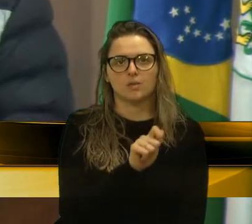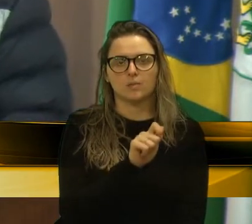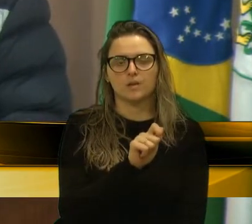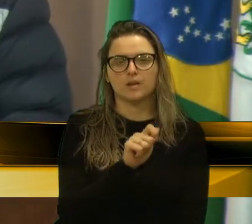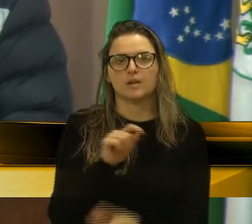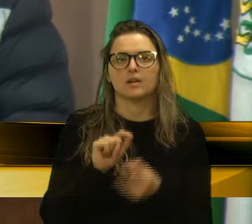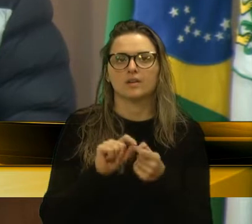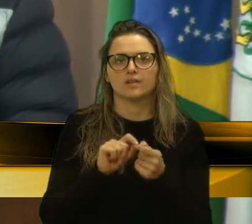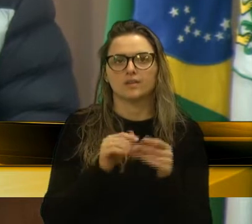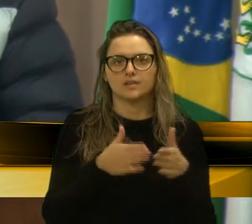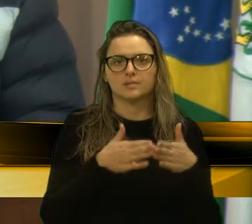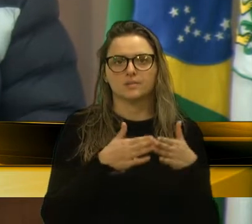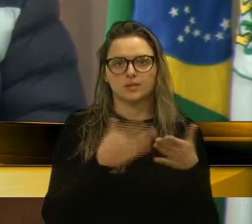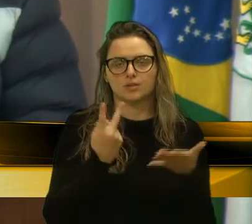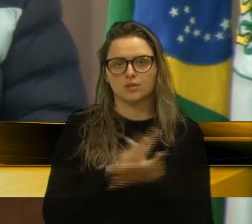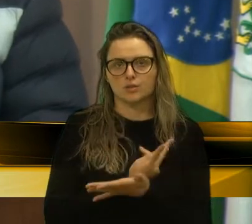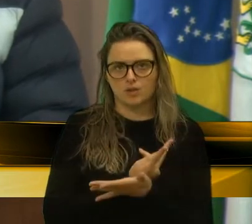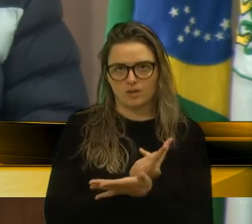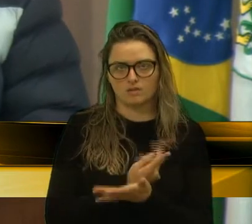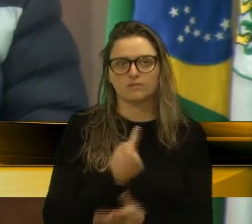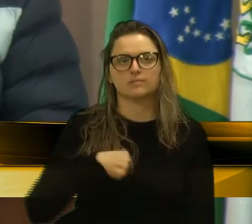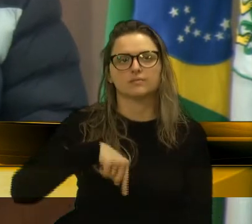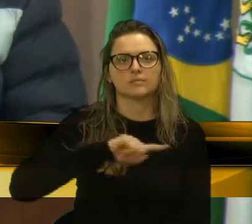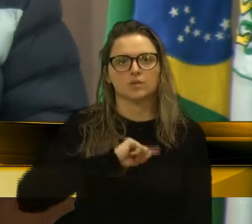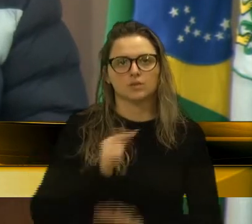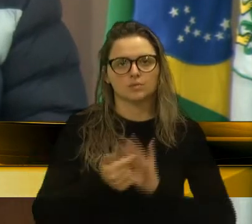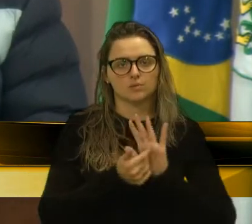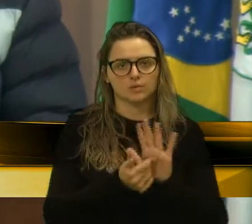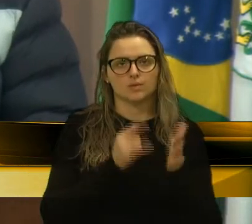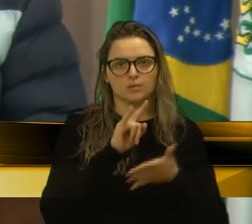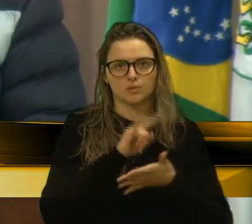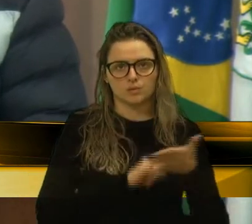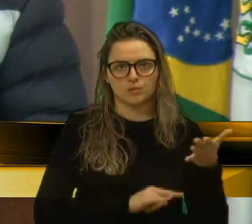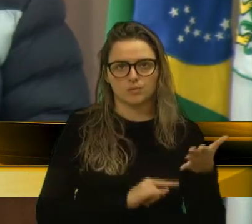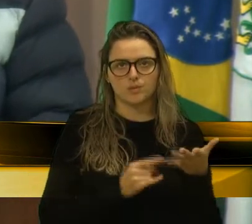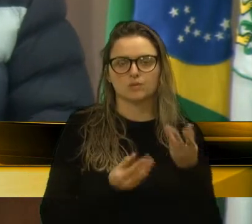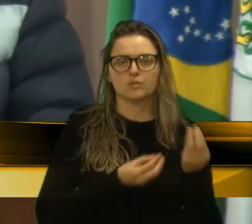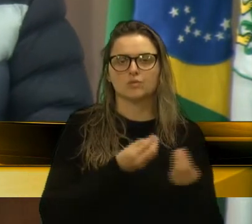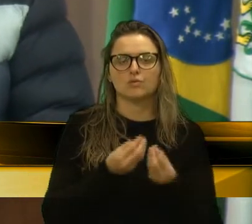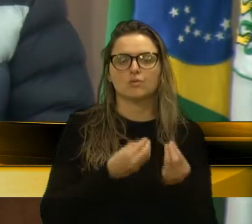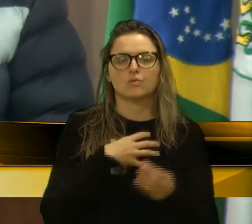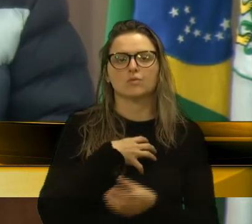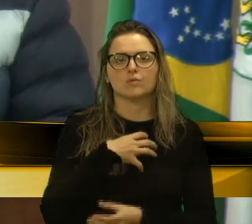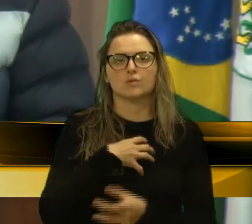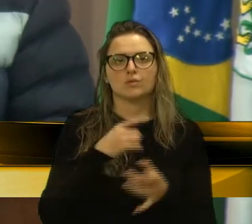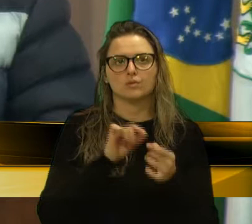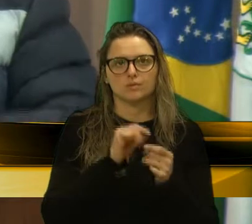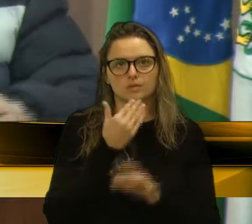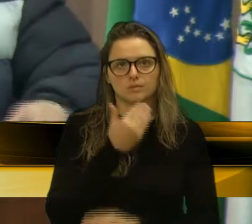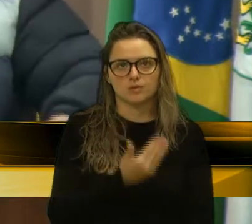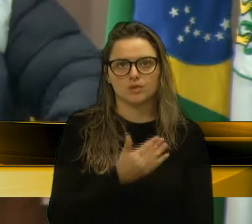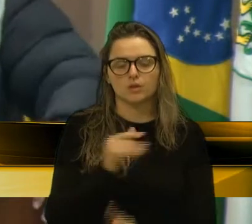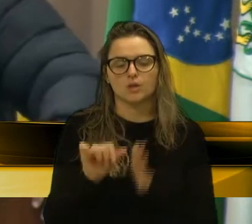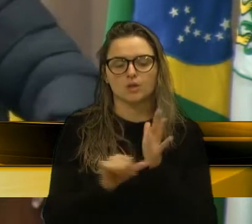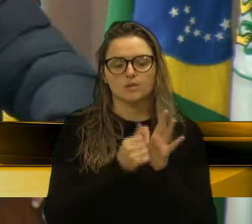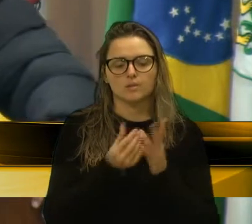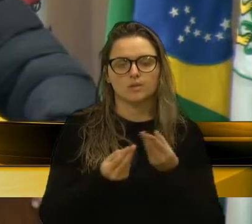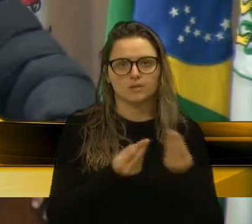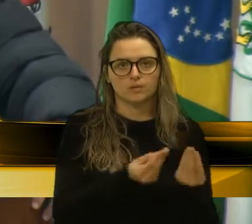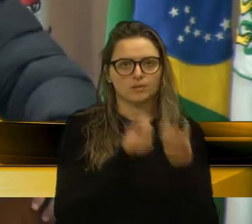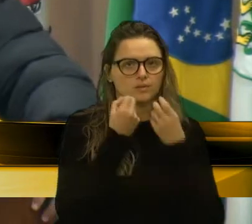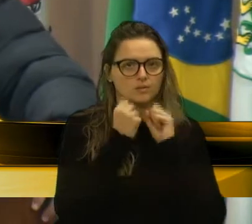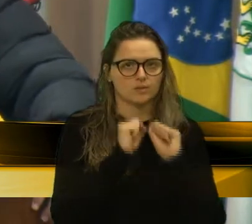incorreta. Bom, mostramos documentos, todos, né? Da forma, encaminhamos primeiro a